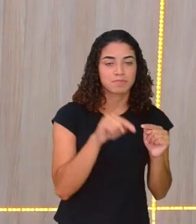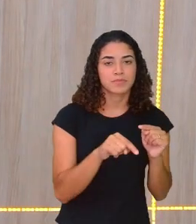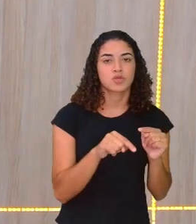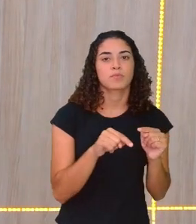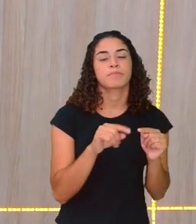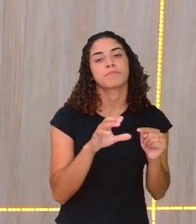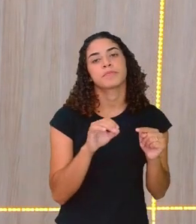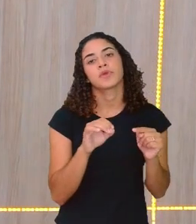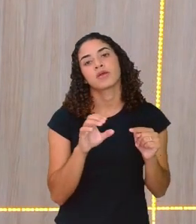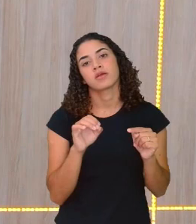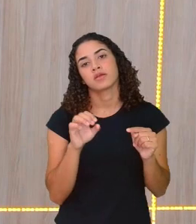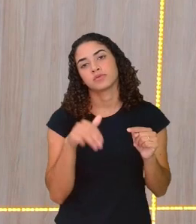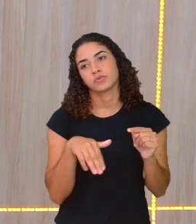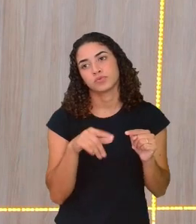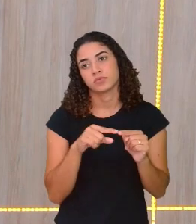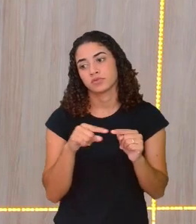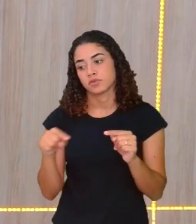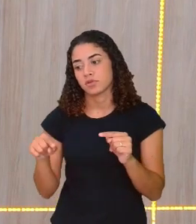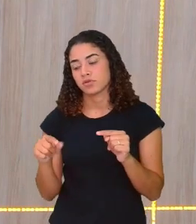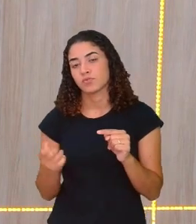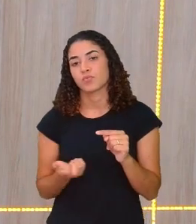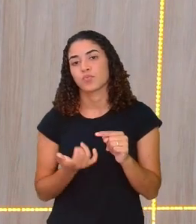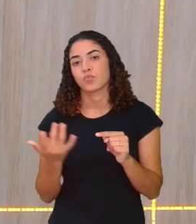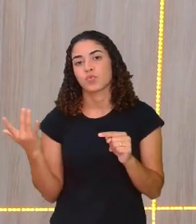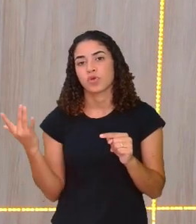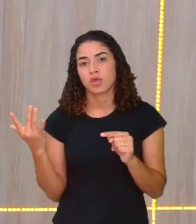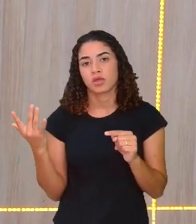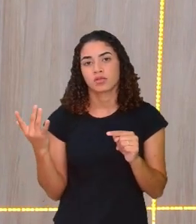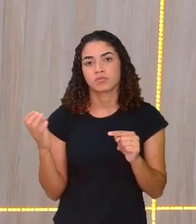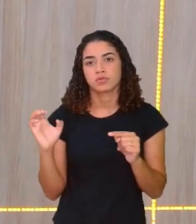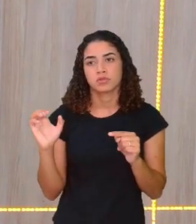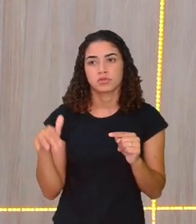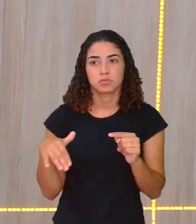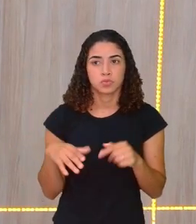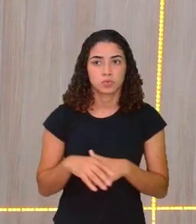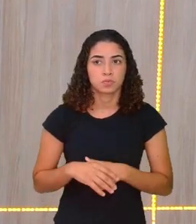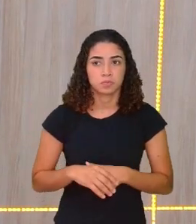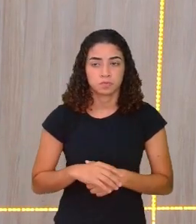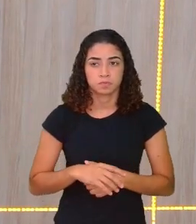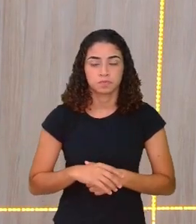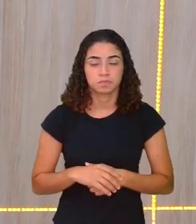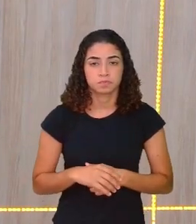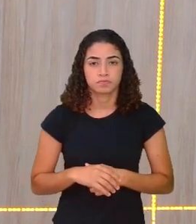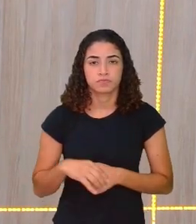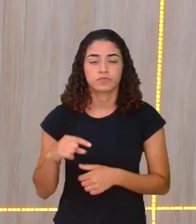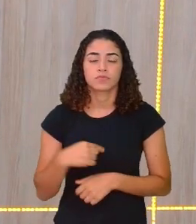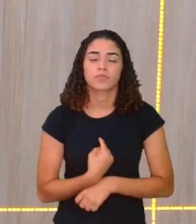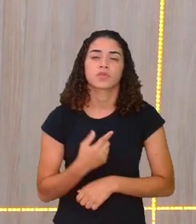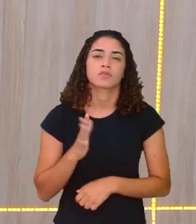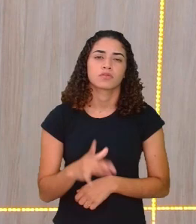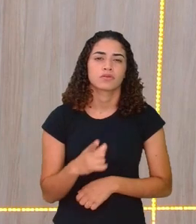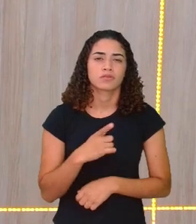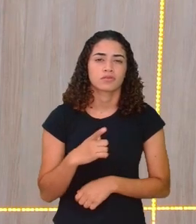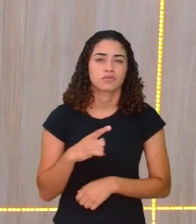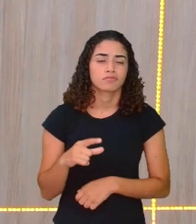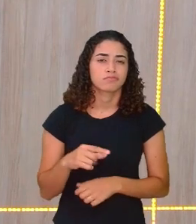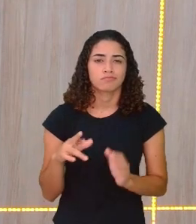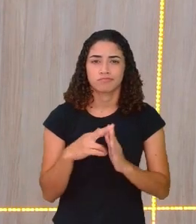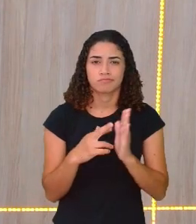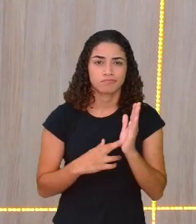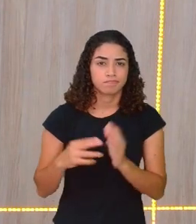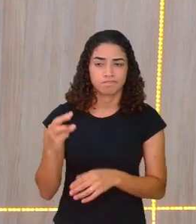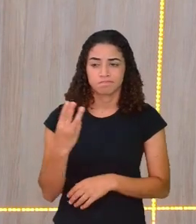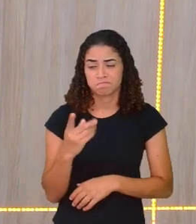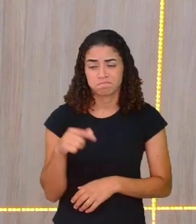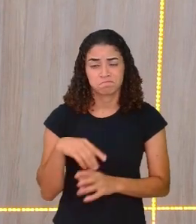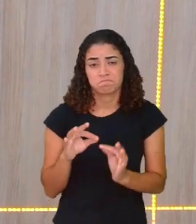aqui 1000 metros vão corresponder a quantos centímetros? Aqui a gente tem uma regra de 3